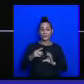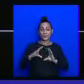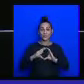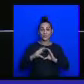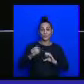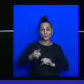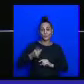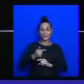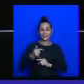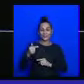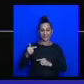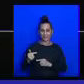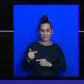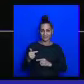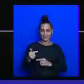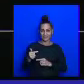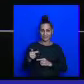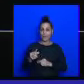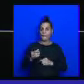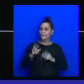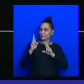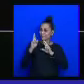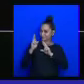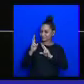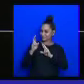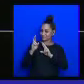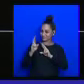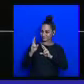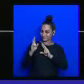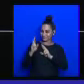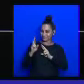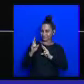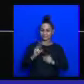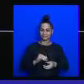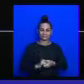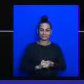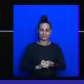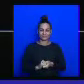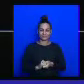Bola 77. Fica na torcida.